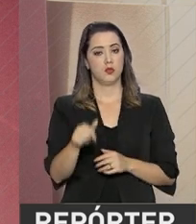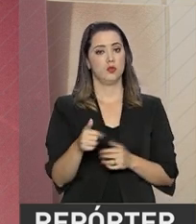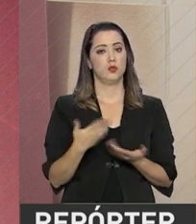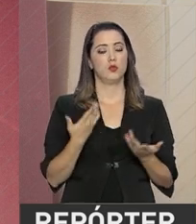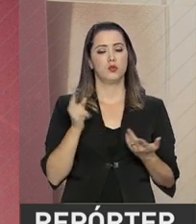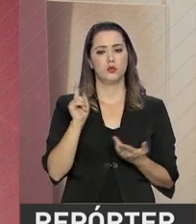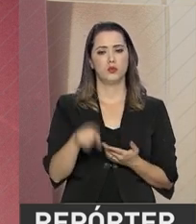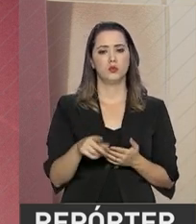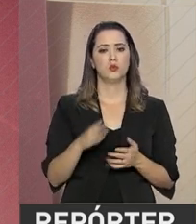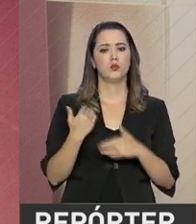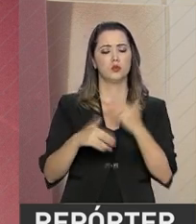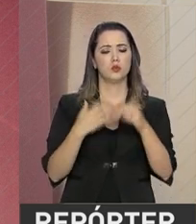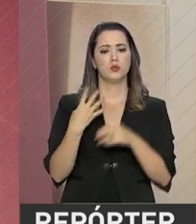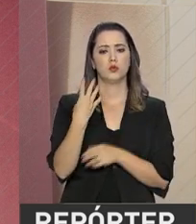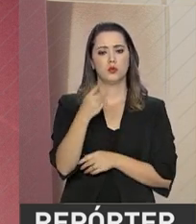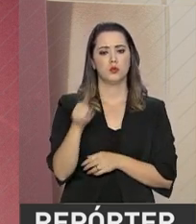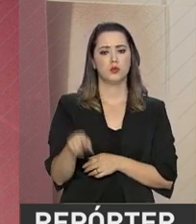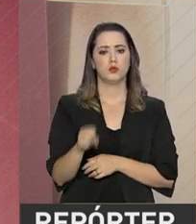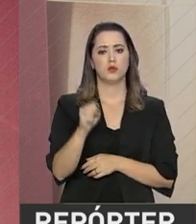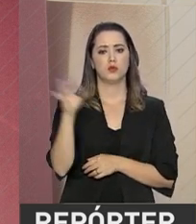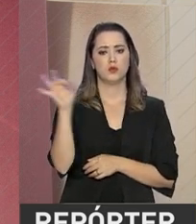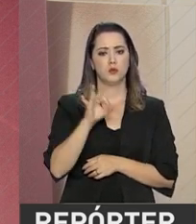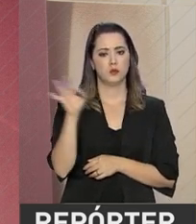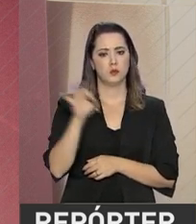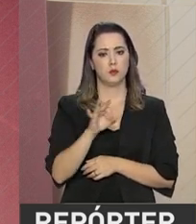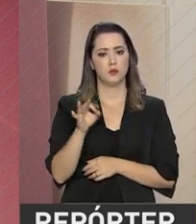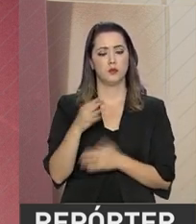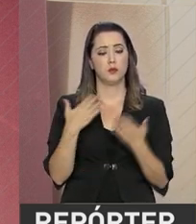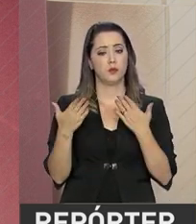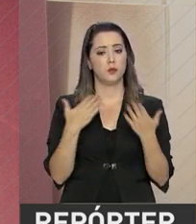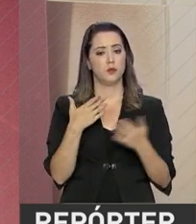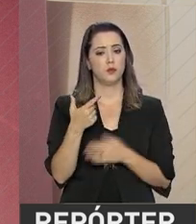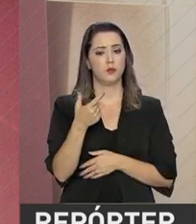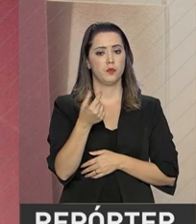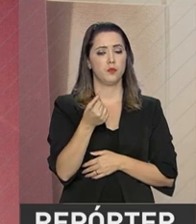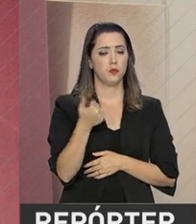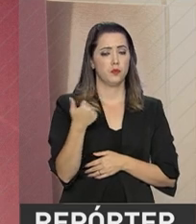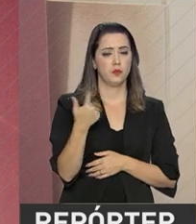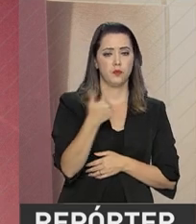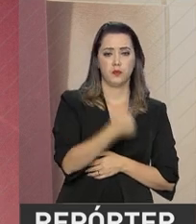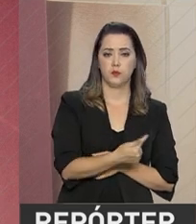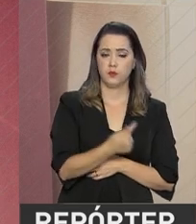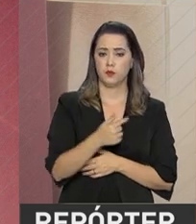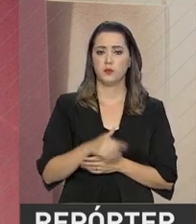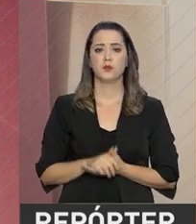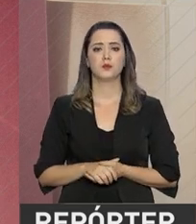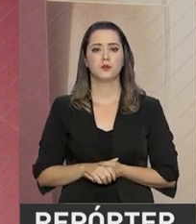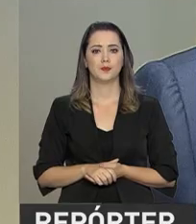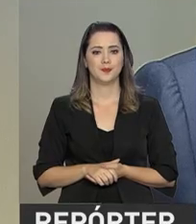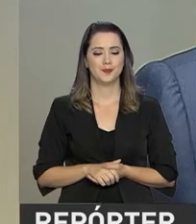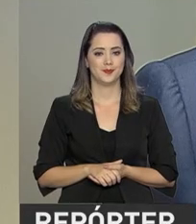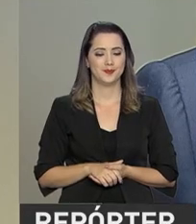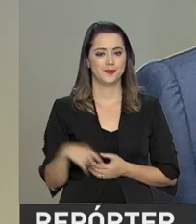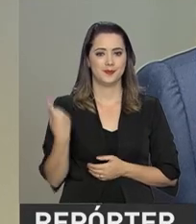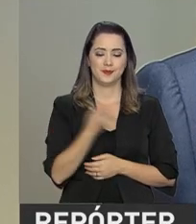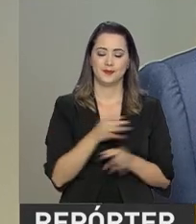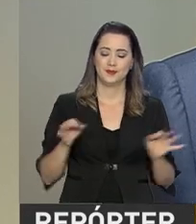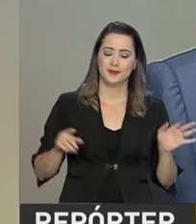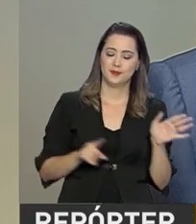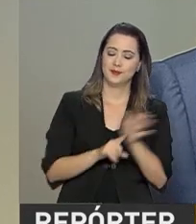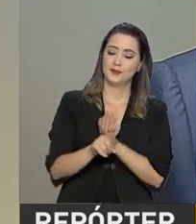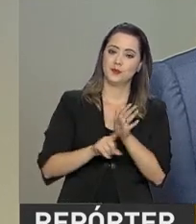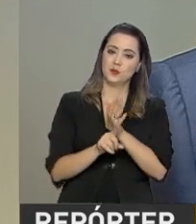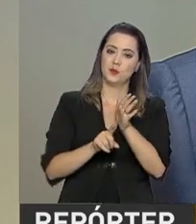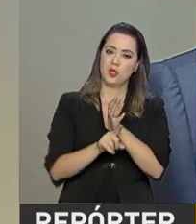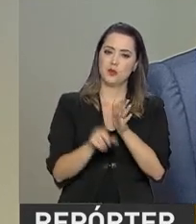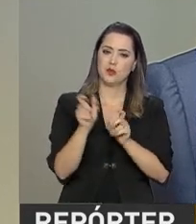comércio deverá ter uma alta de 4,8 por cento em relação ao dia das mães de 2017 nós pesquisamos também com